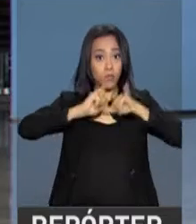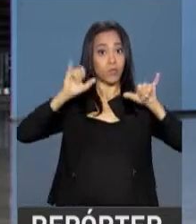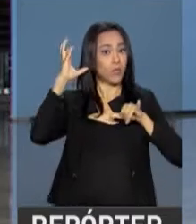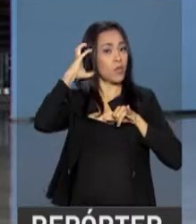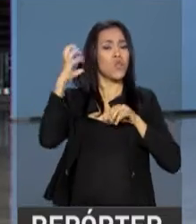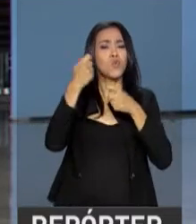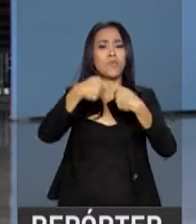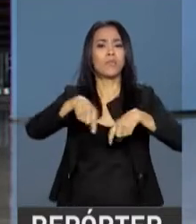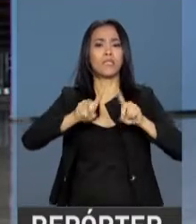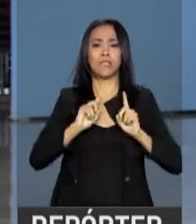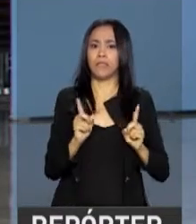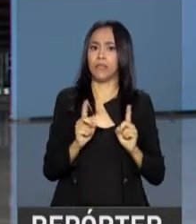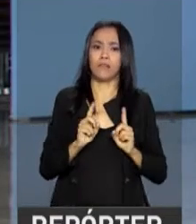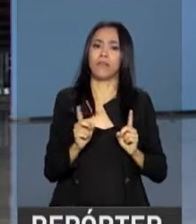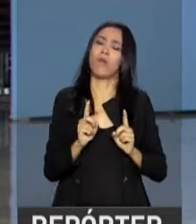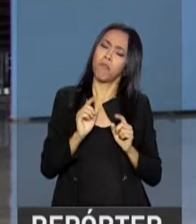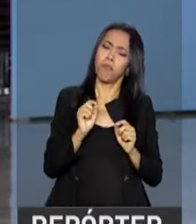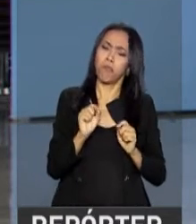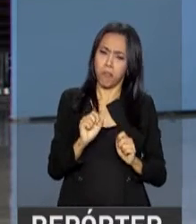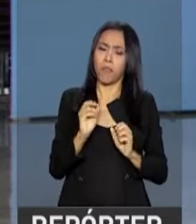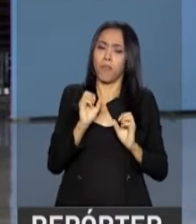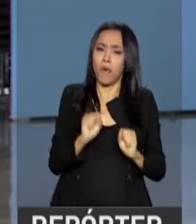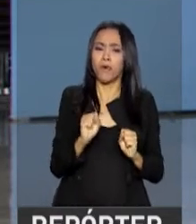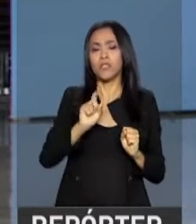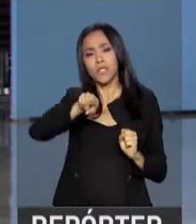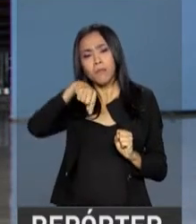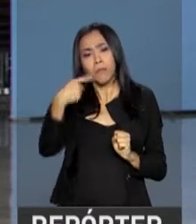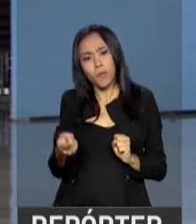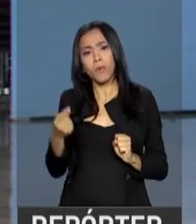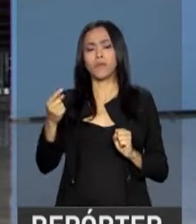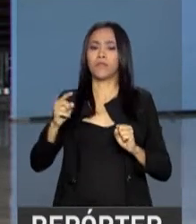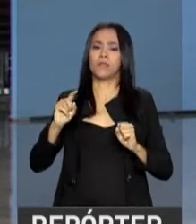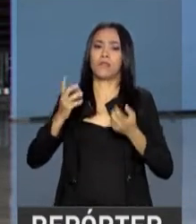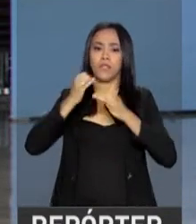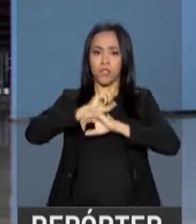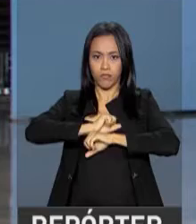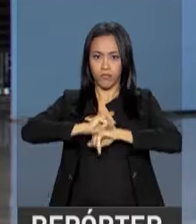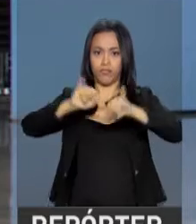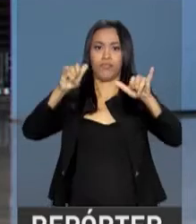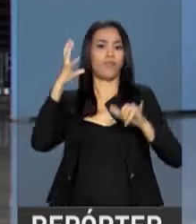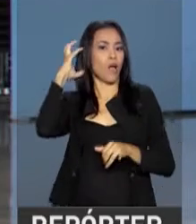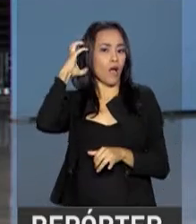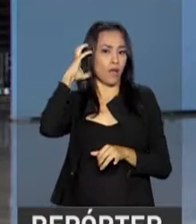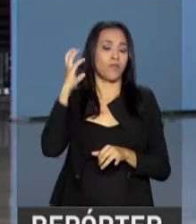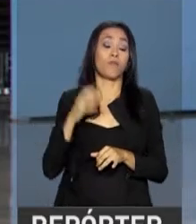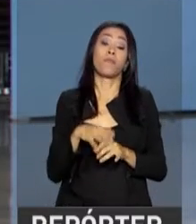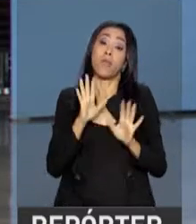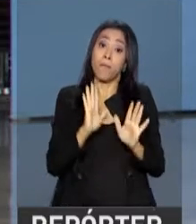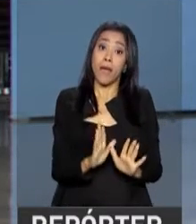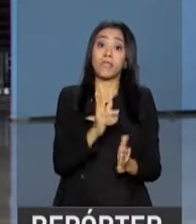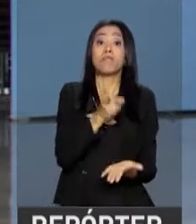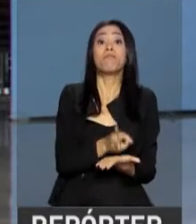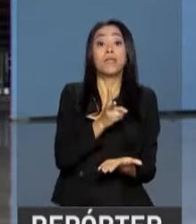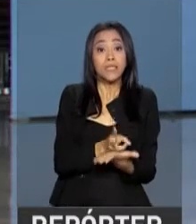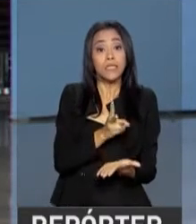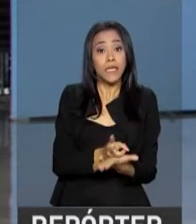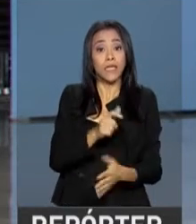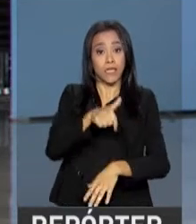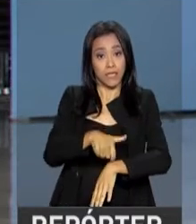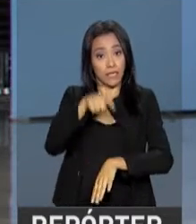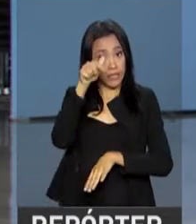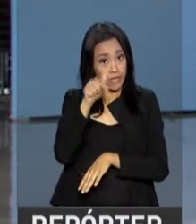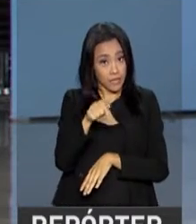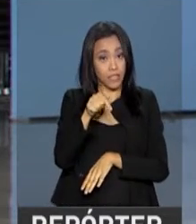precisam fazer essa transição neste momento podem fazer essa transição depois já o tempo de duração do programa permanece o mesmo são